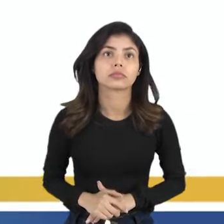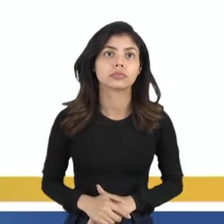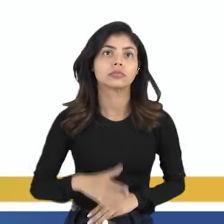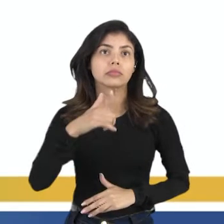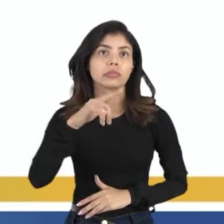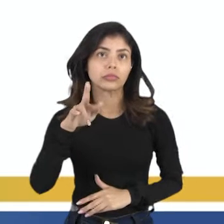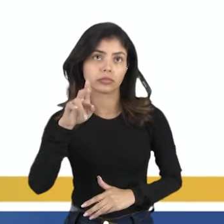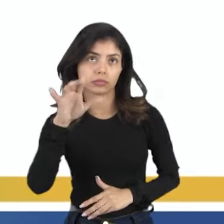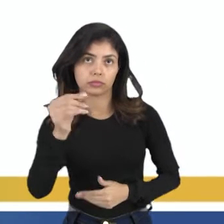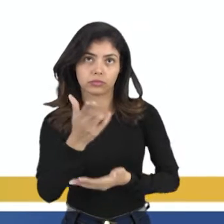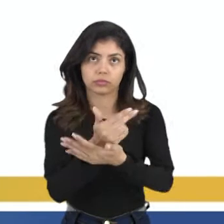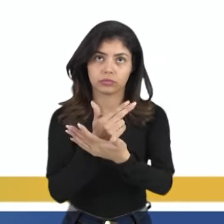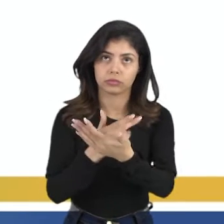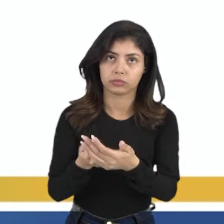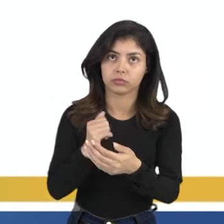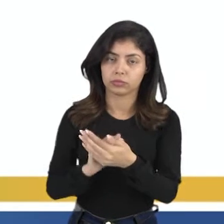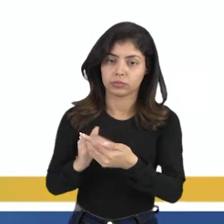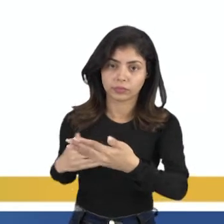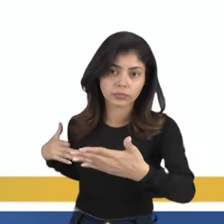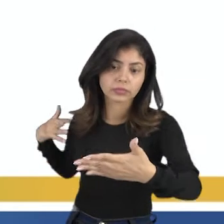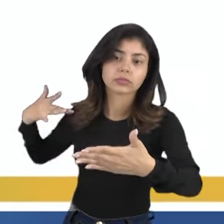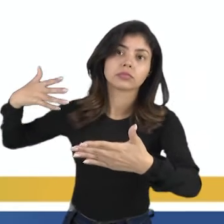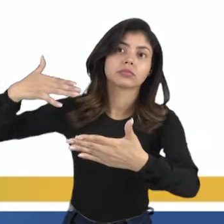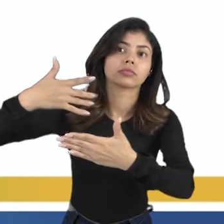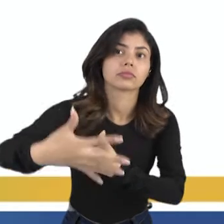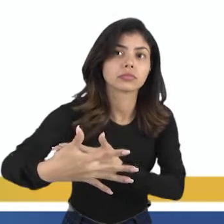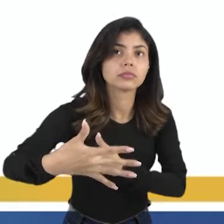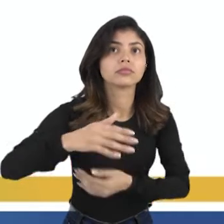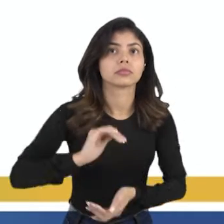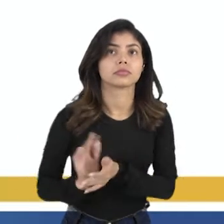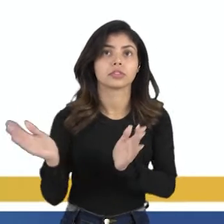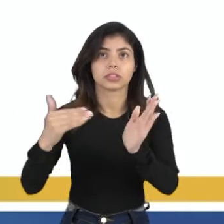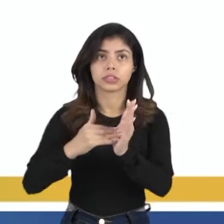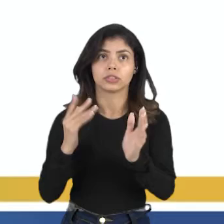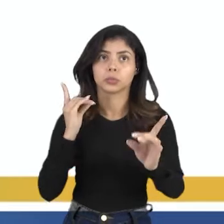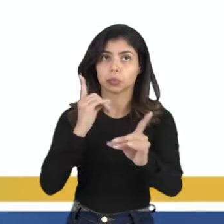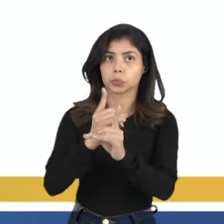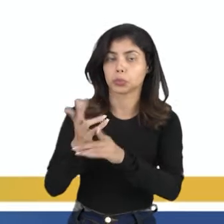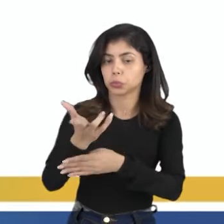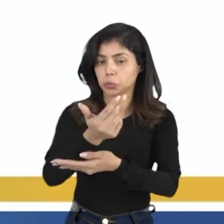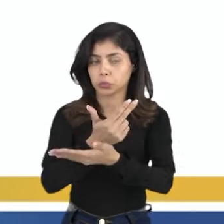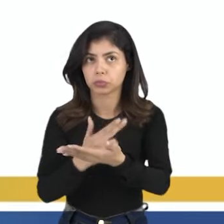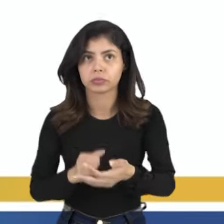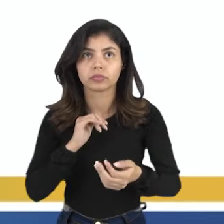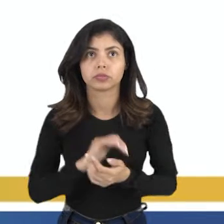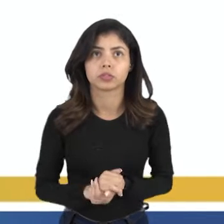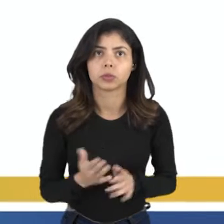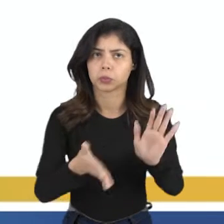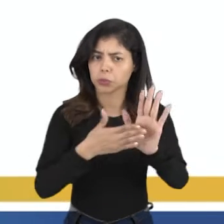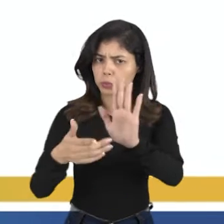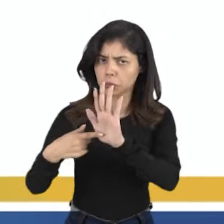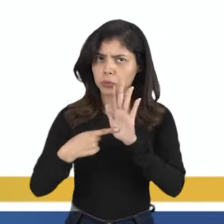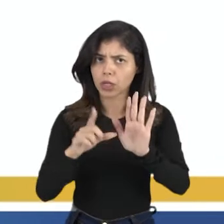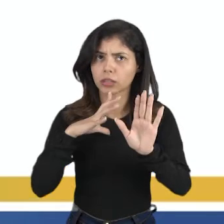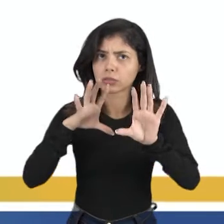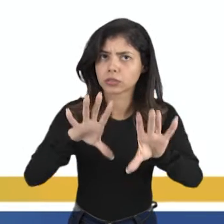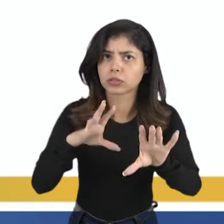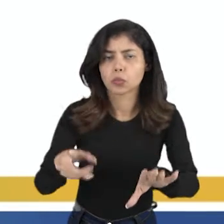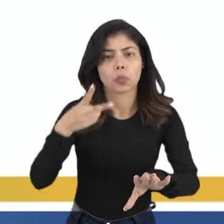As vanguardas artísticas, elas ultrapassaram o limite até então encontrado nas artes, propondo